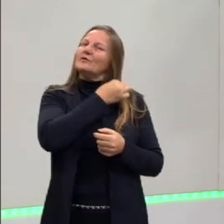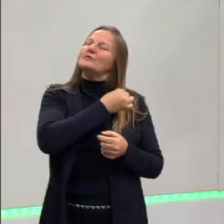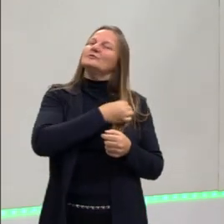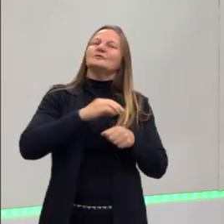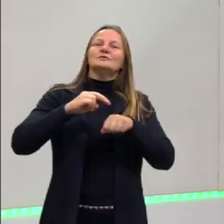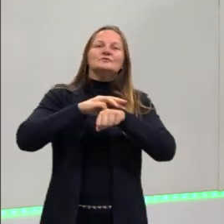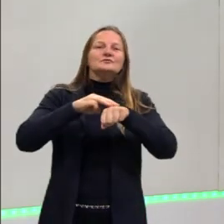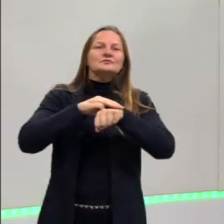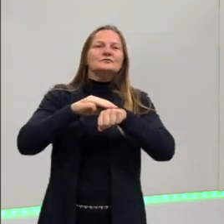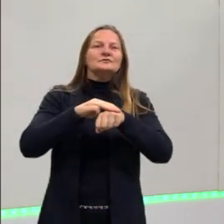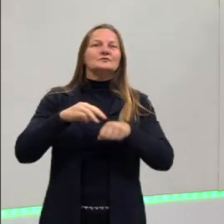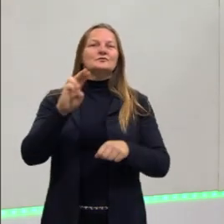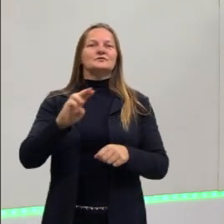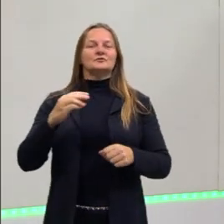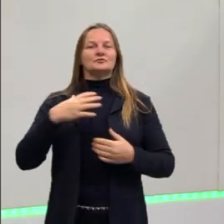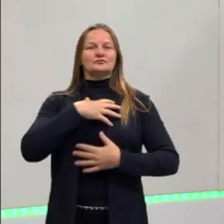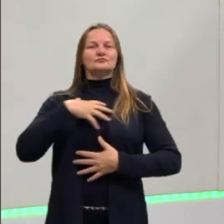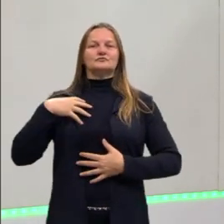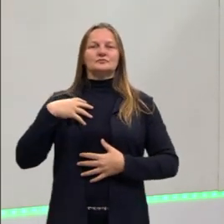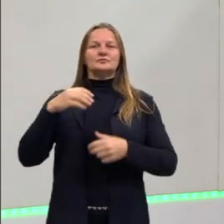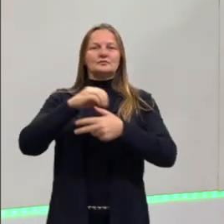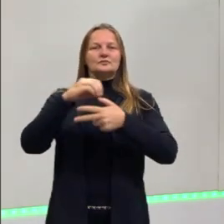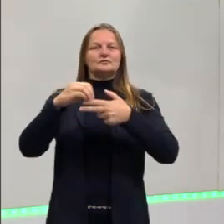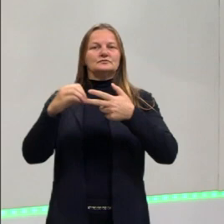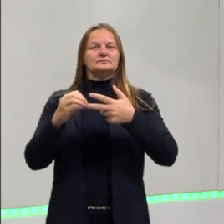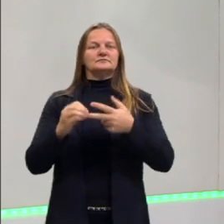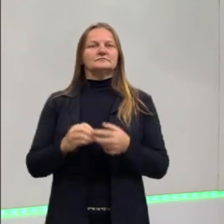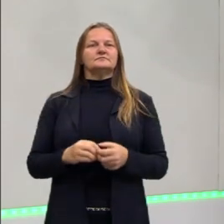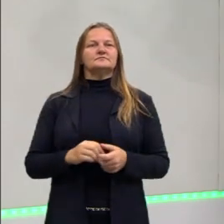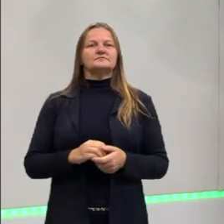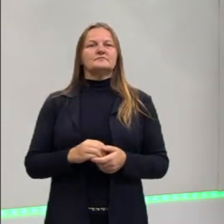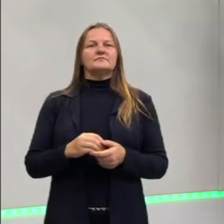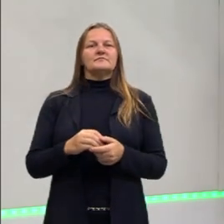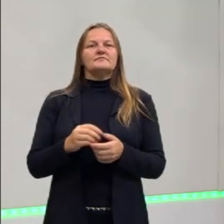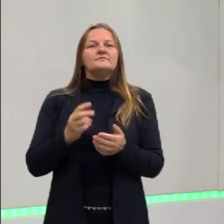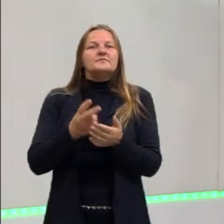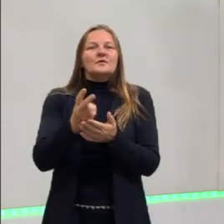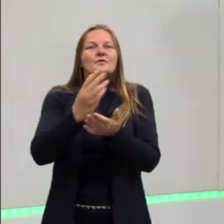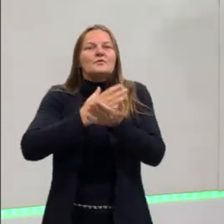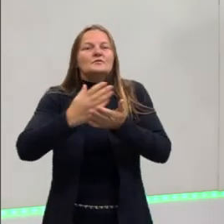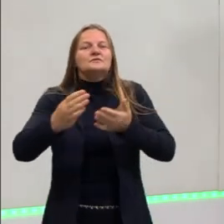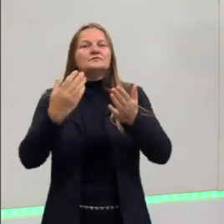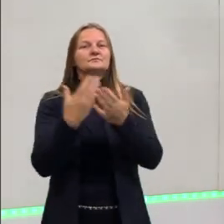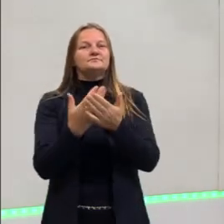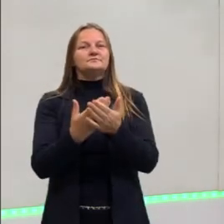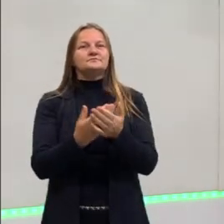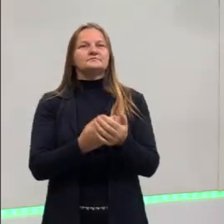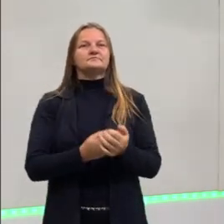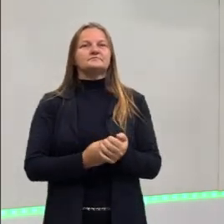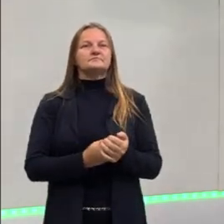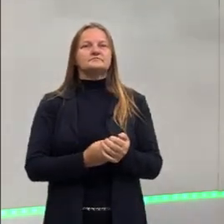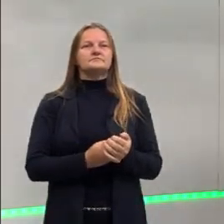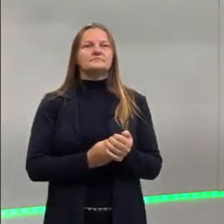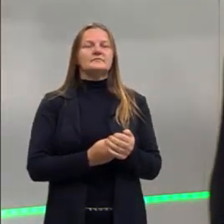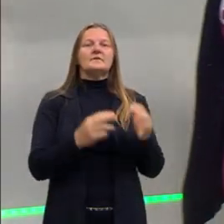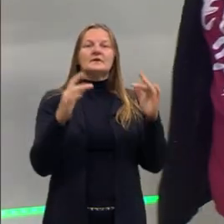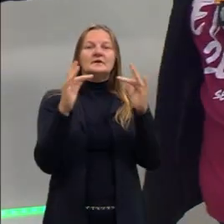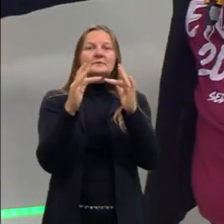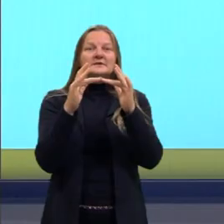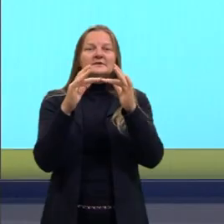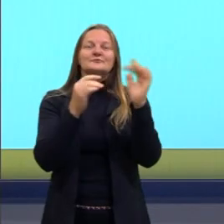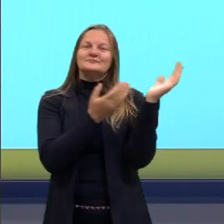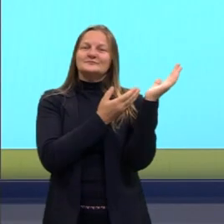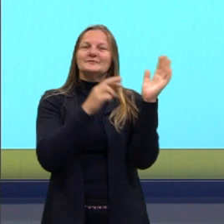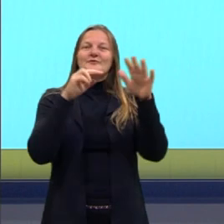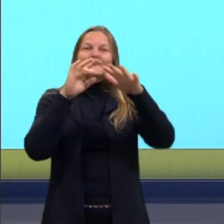olhos castanhos na estou usando a camiseta do projeto e vamos então dar início a nossa aula né aqui eu tenho as minhas redes